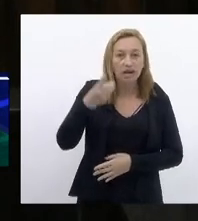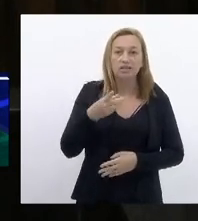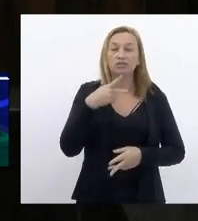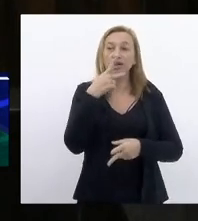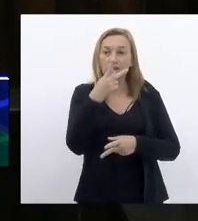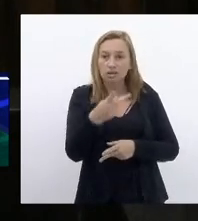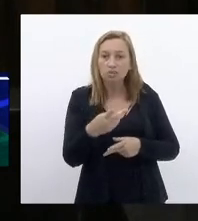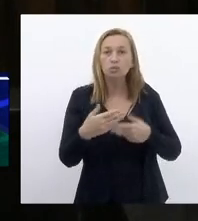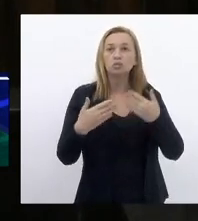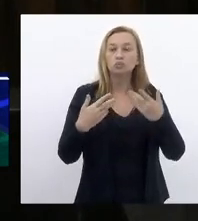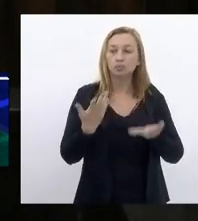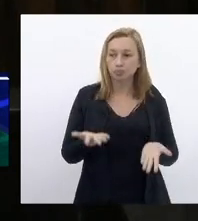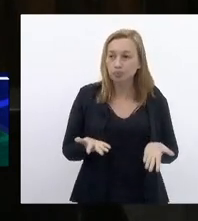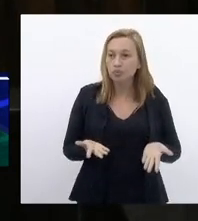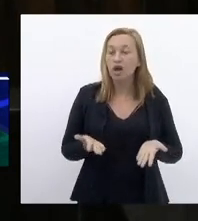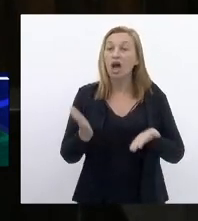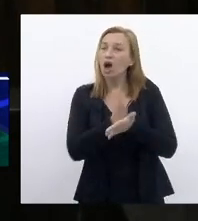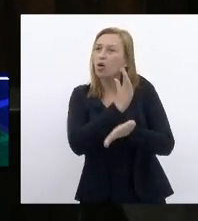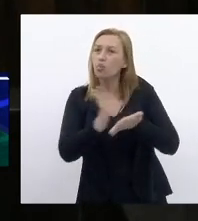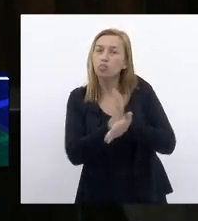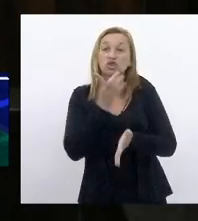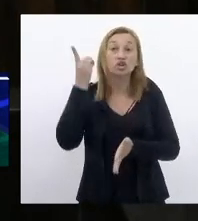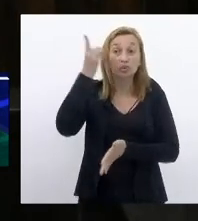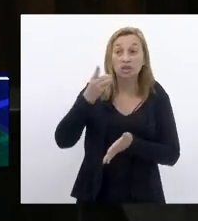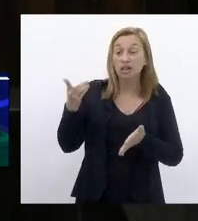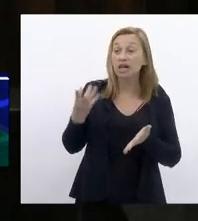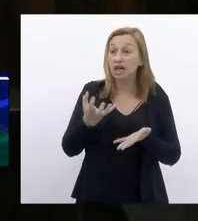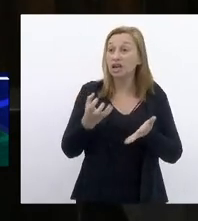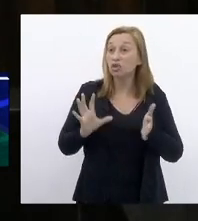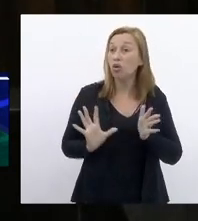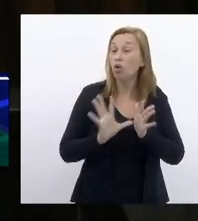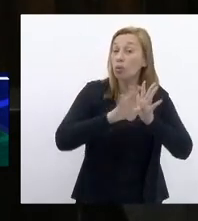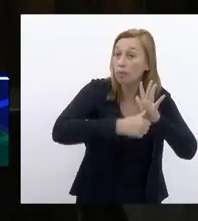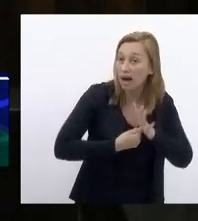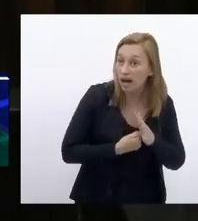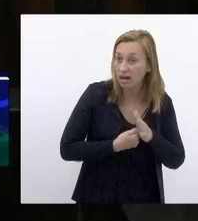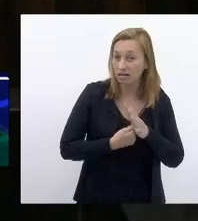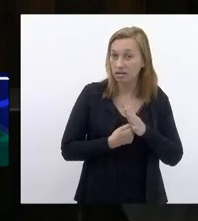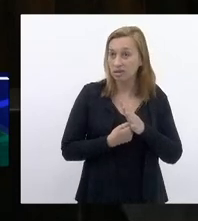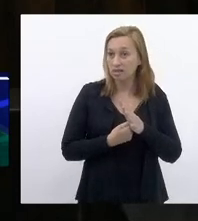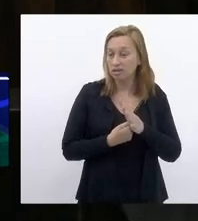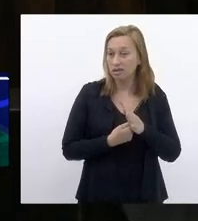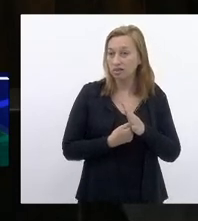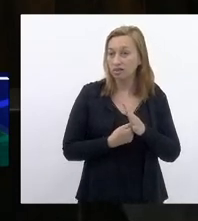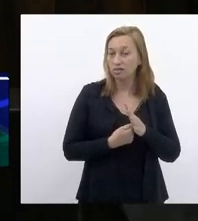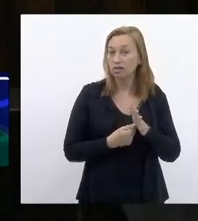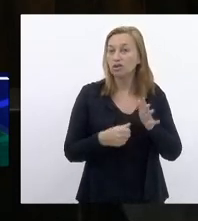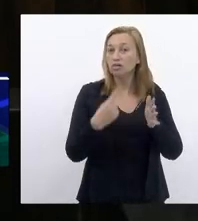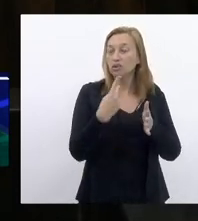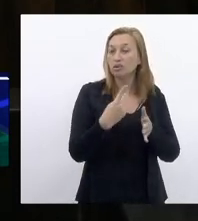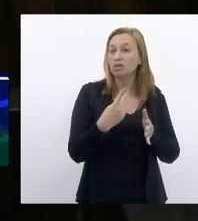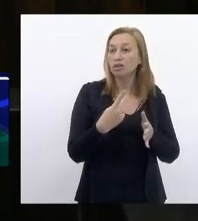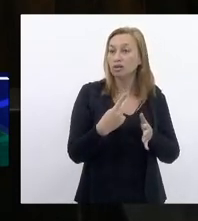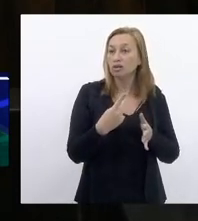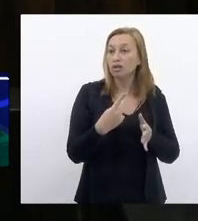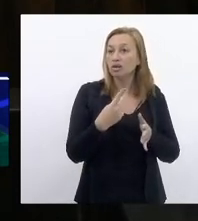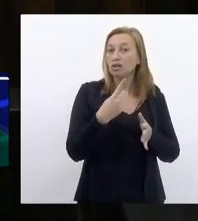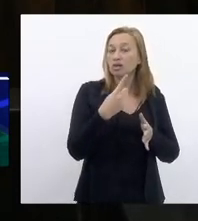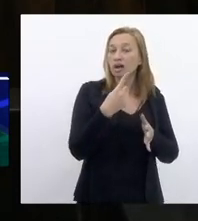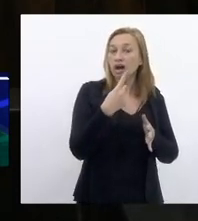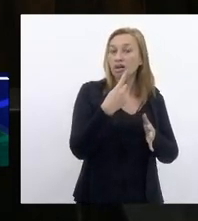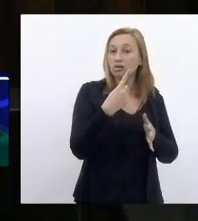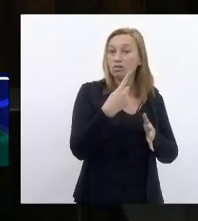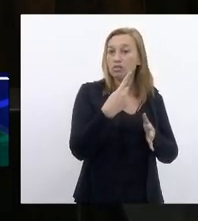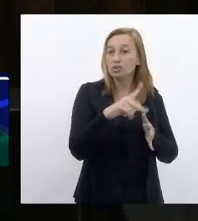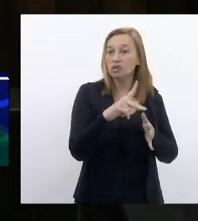discurso, algumas deputadas querendo roubar o protagonismo, inclusive de Vossa Excelência, que é a autora do projeto, e